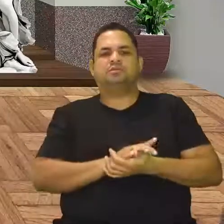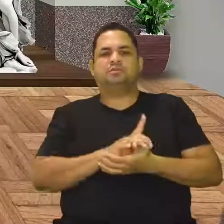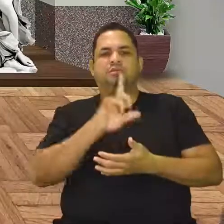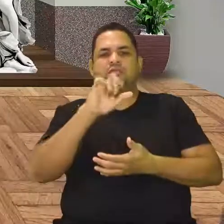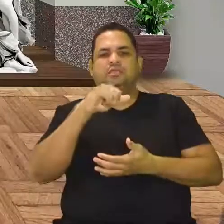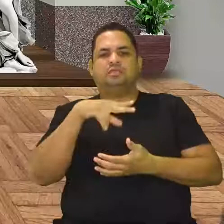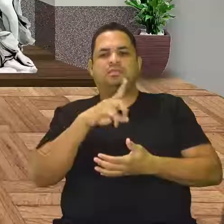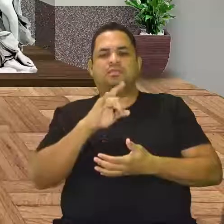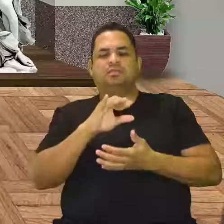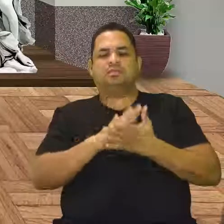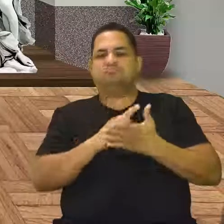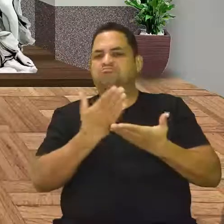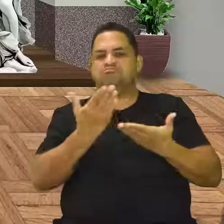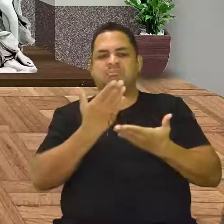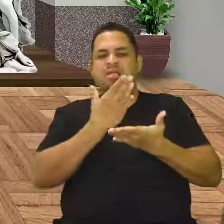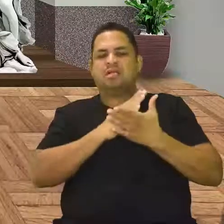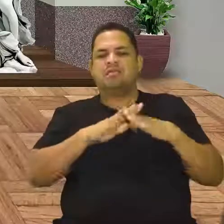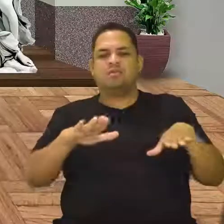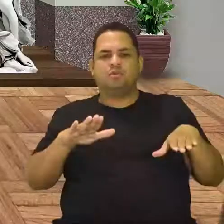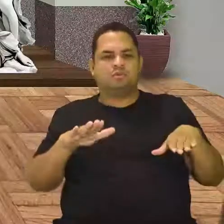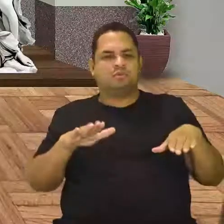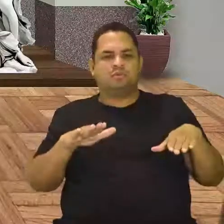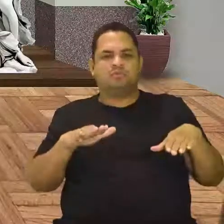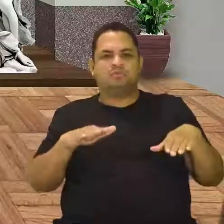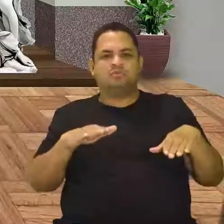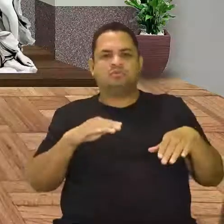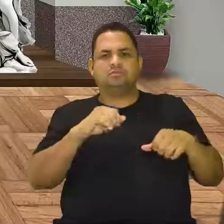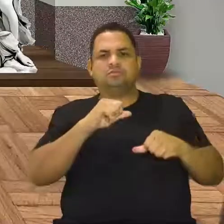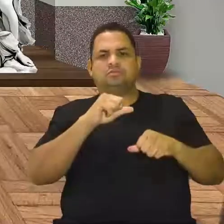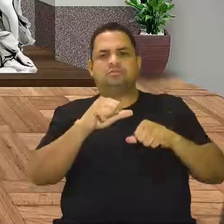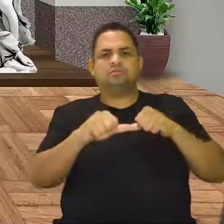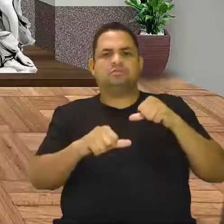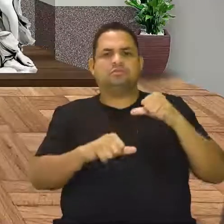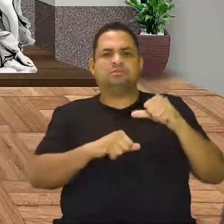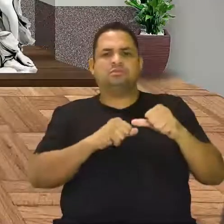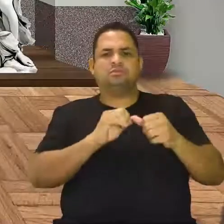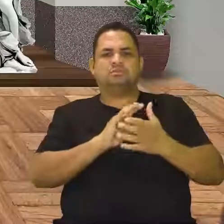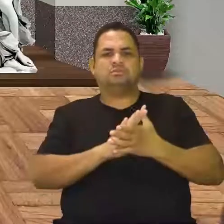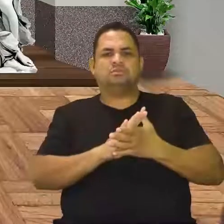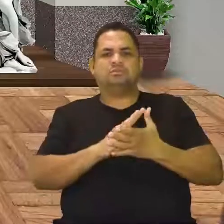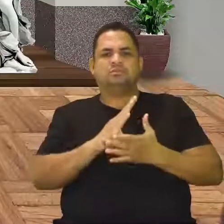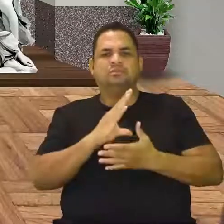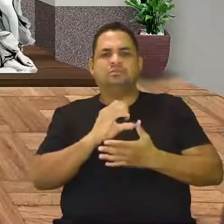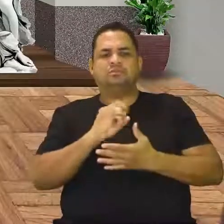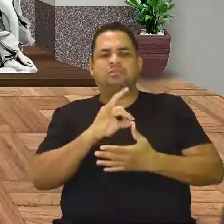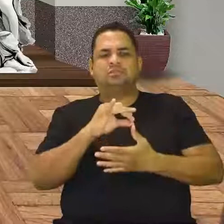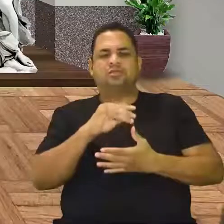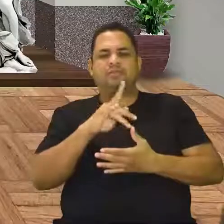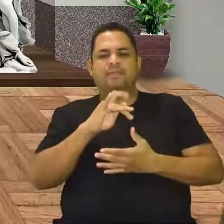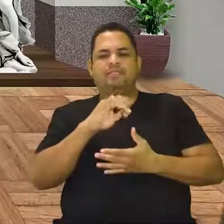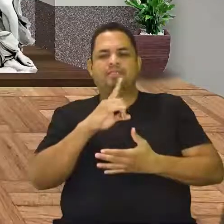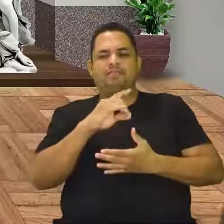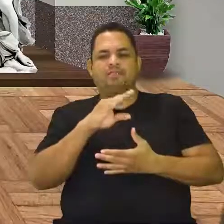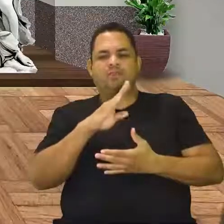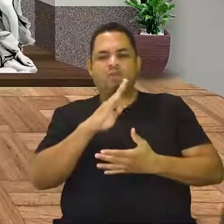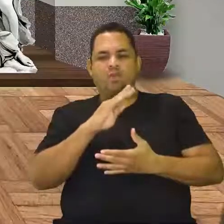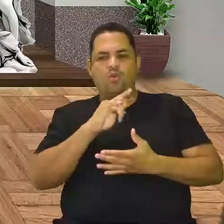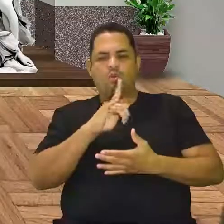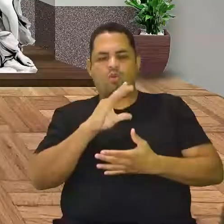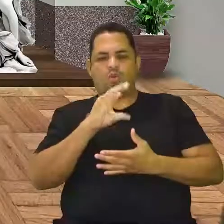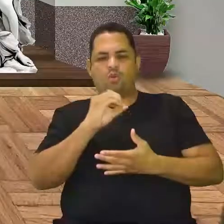não existe mais a leningrado passou depois a ser chamada de São Petersburgo Fabiana